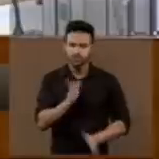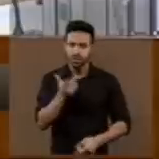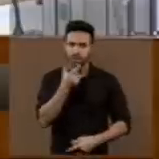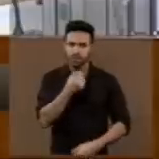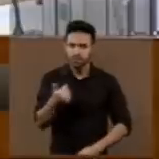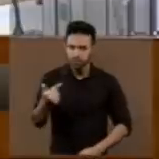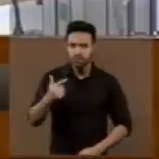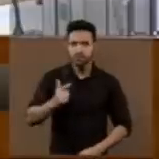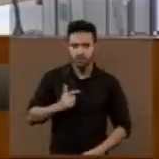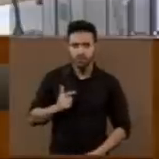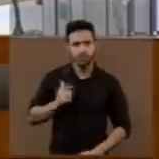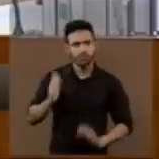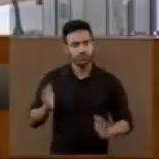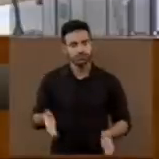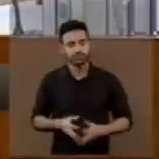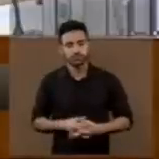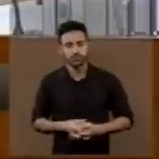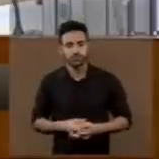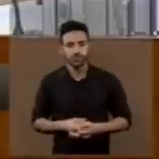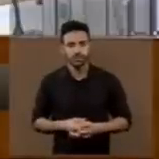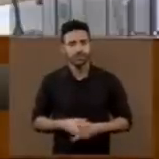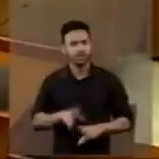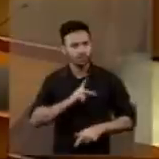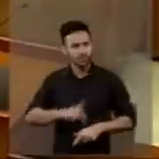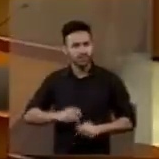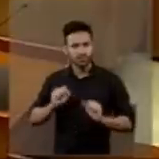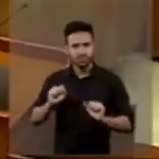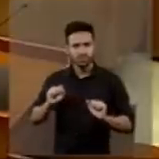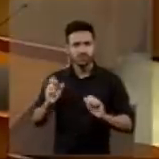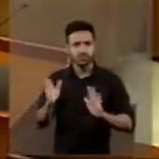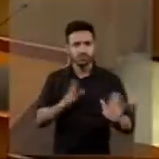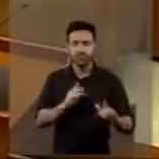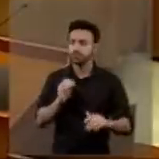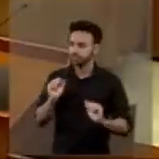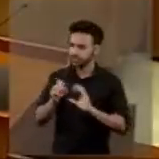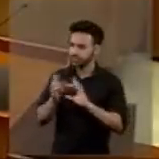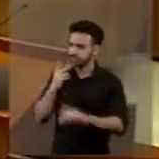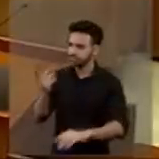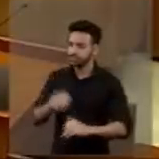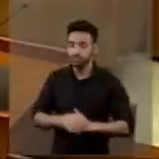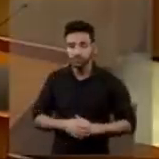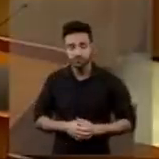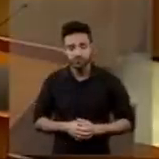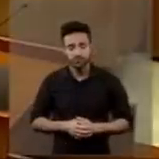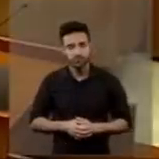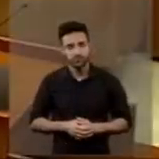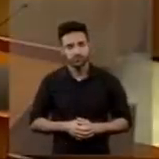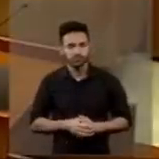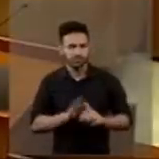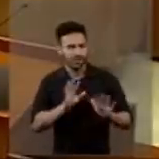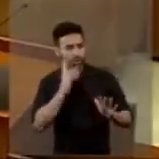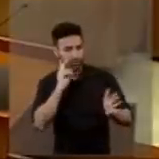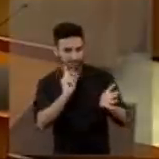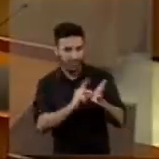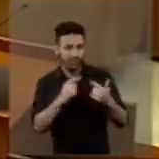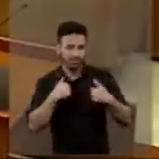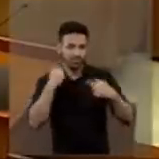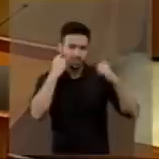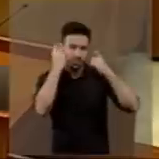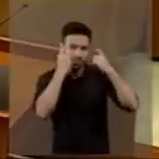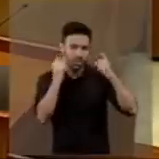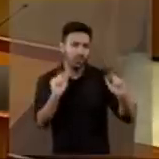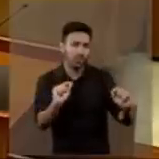2012 nós temos lei. Presidente, posso só fazer uma consideração? Tem a palavra, Vossa Excelência. Presidente, na verdade a minha preocupação não é